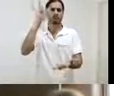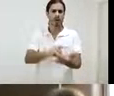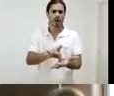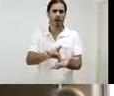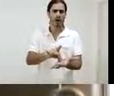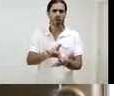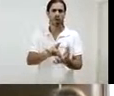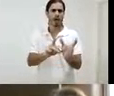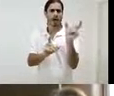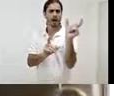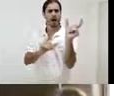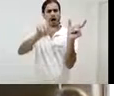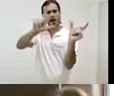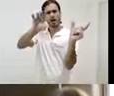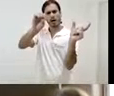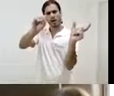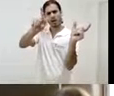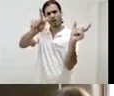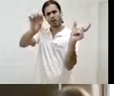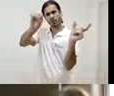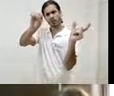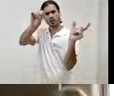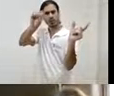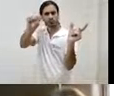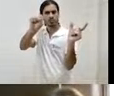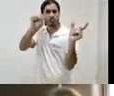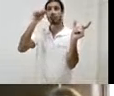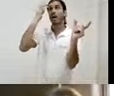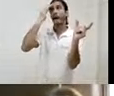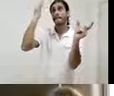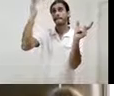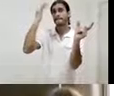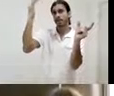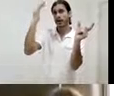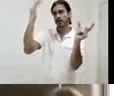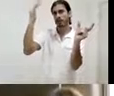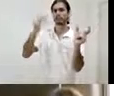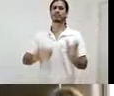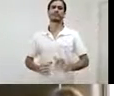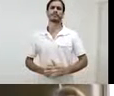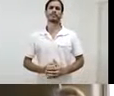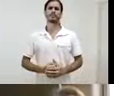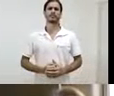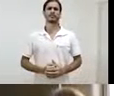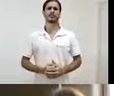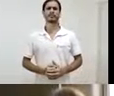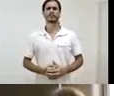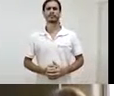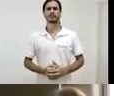pensar foi colocado em questão em função da compreensão, ou seja, de uma certa